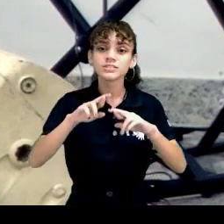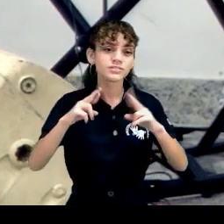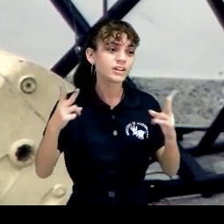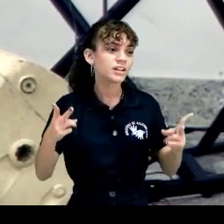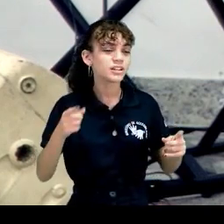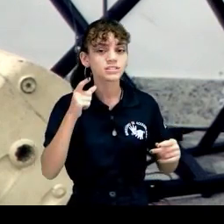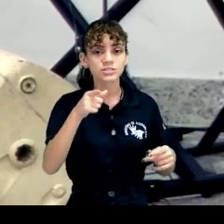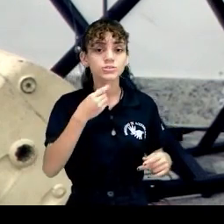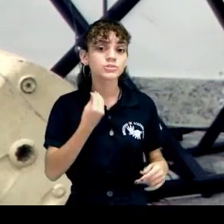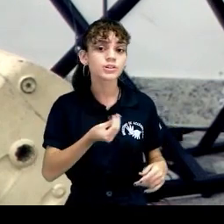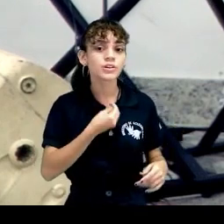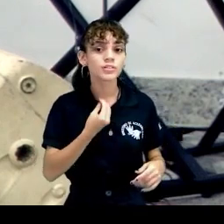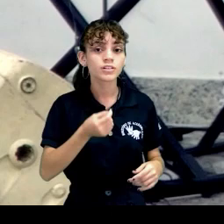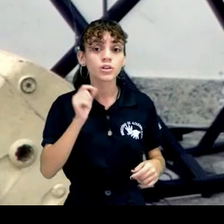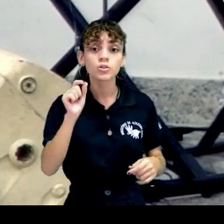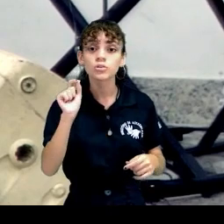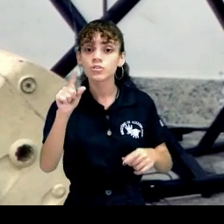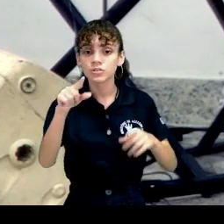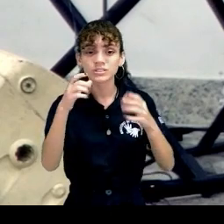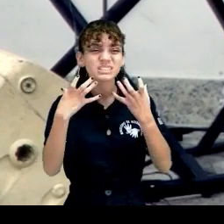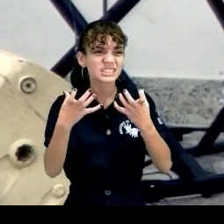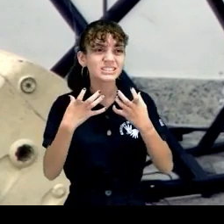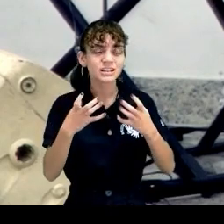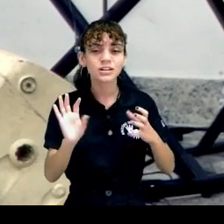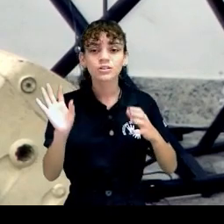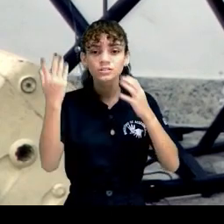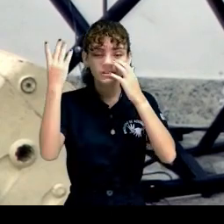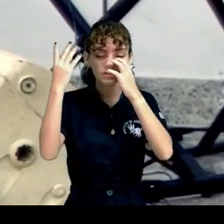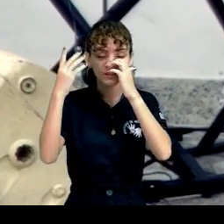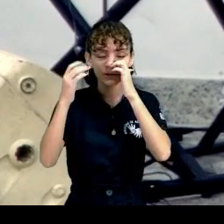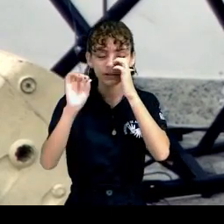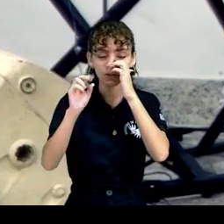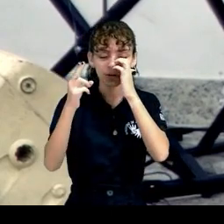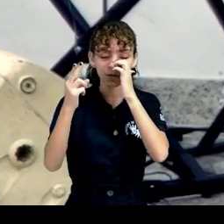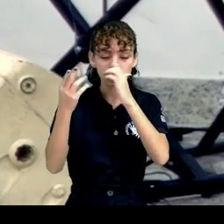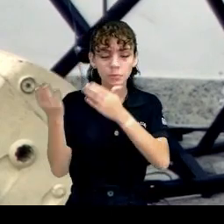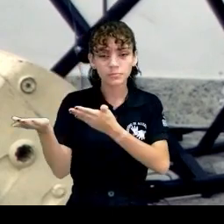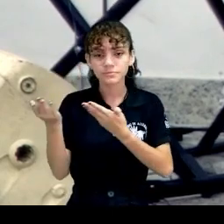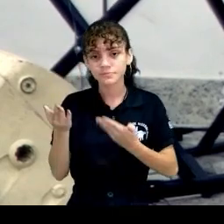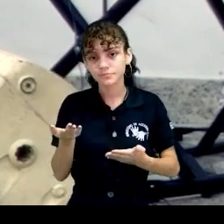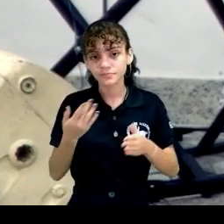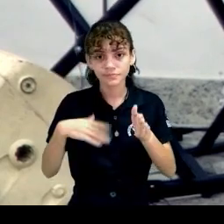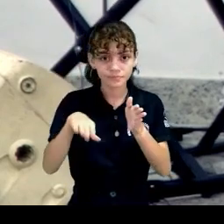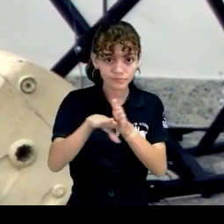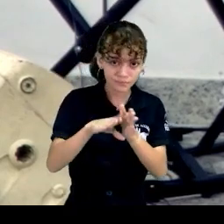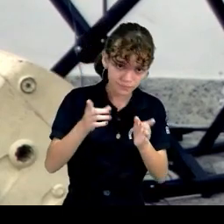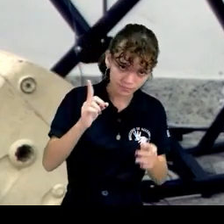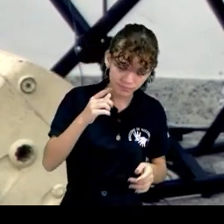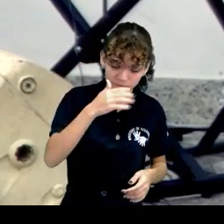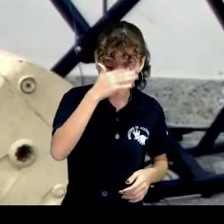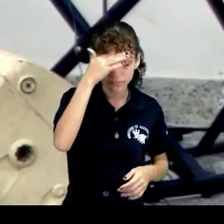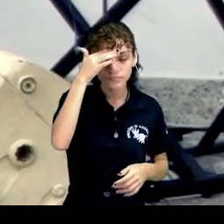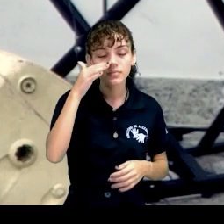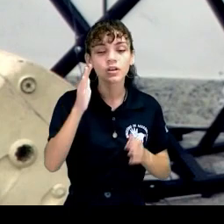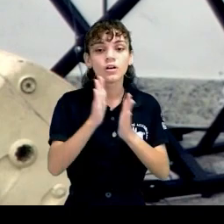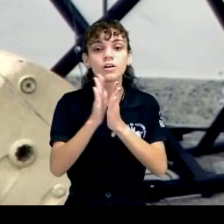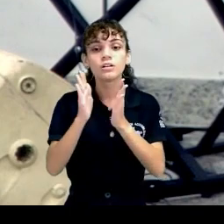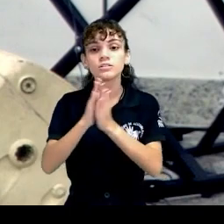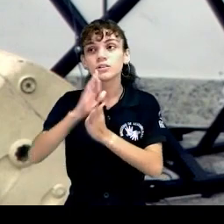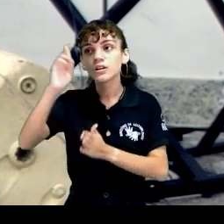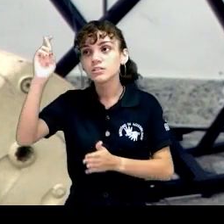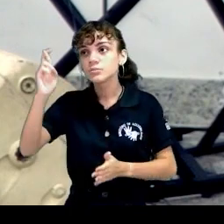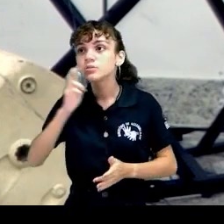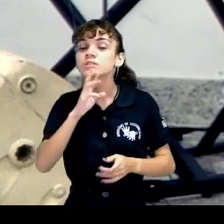ainda não tenha sido atendida, há muito para agradecer a sua volta. Ainda que a sua experiência tenha sido